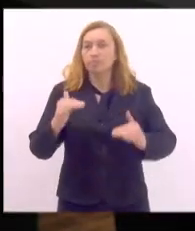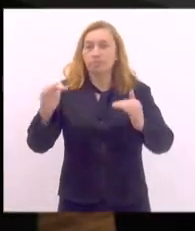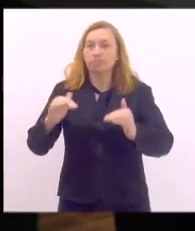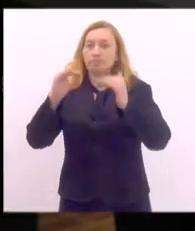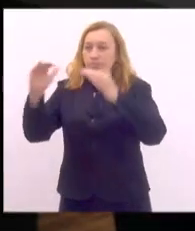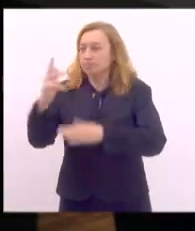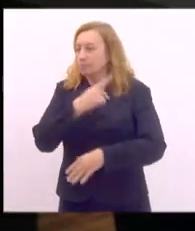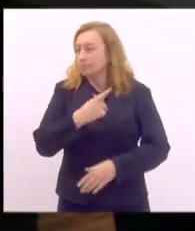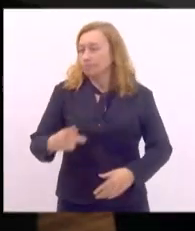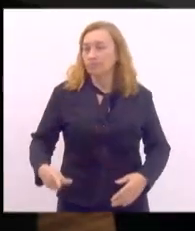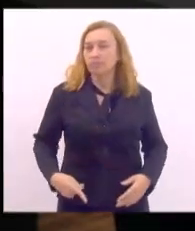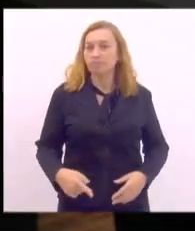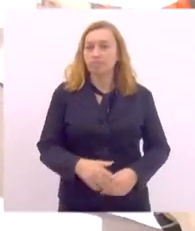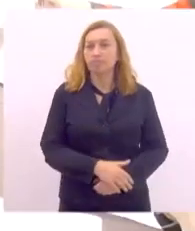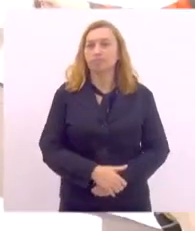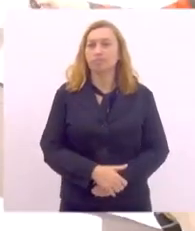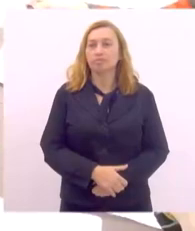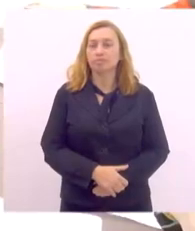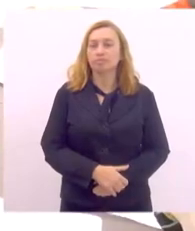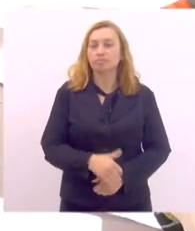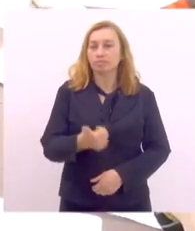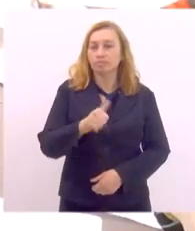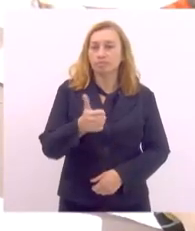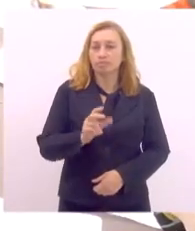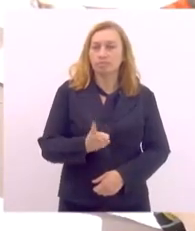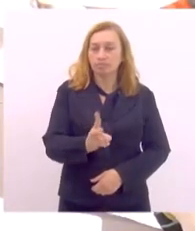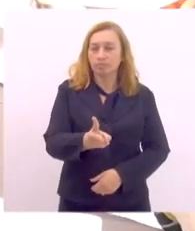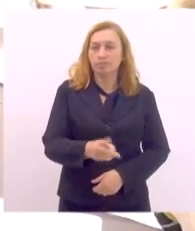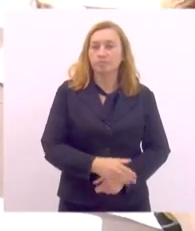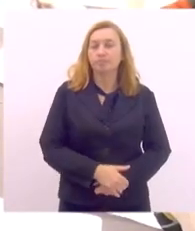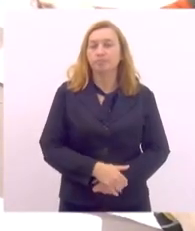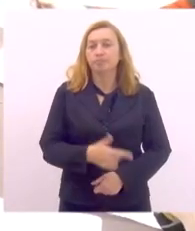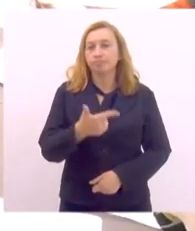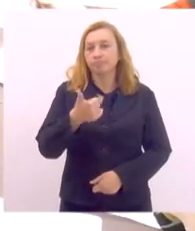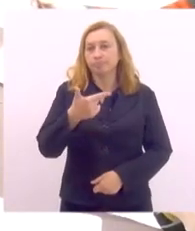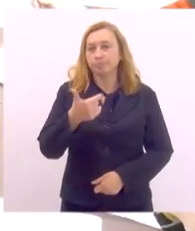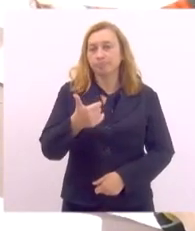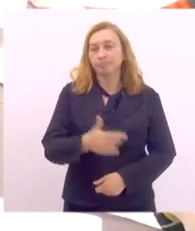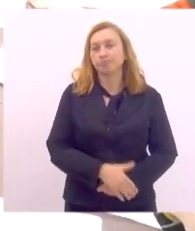o projeto. O 11. Falei. 12.